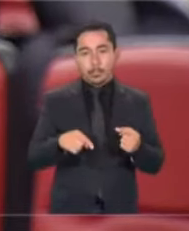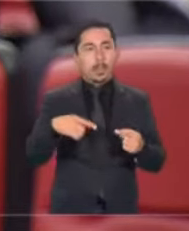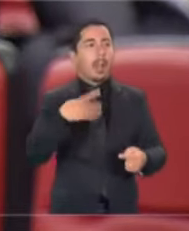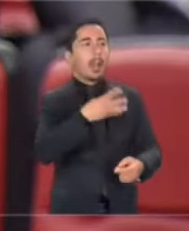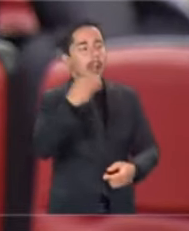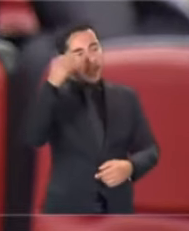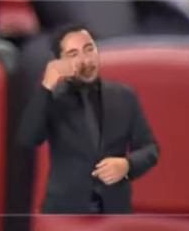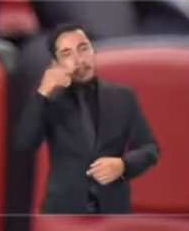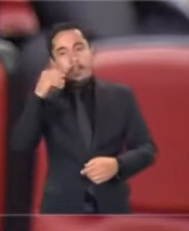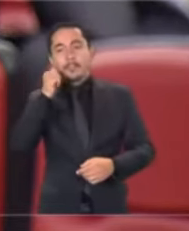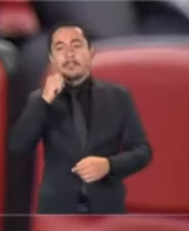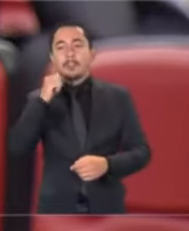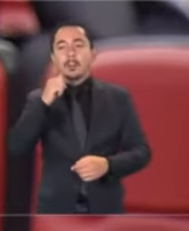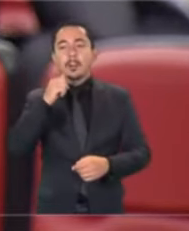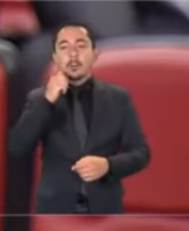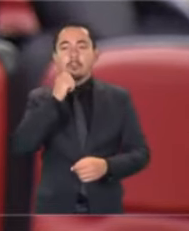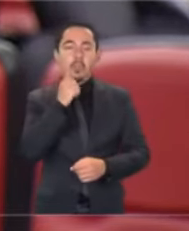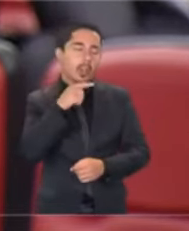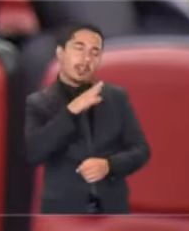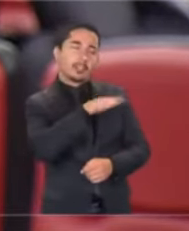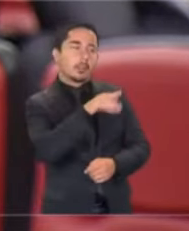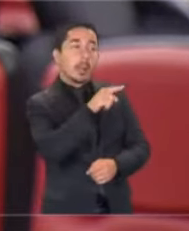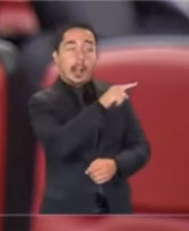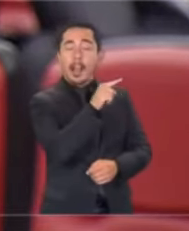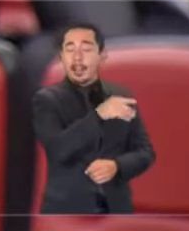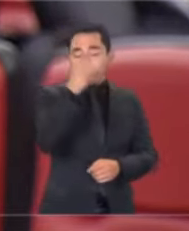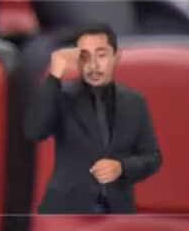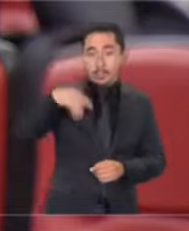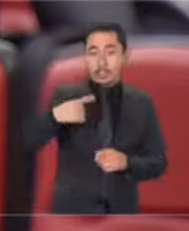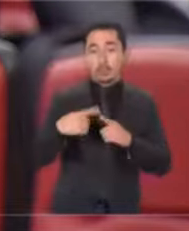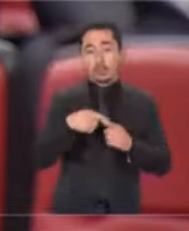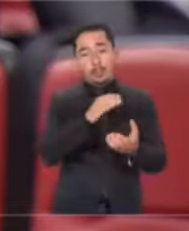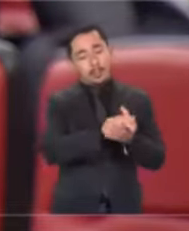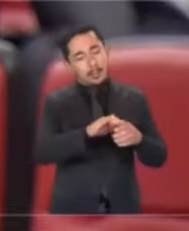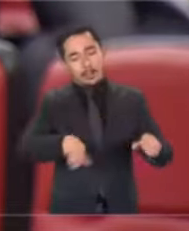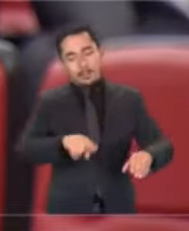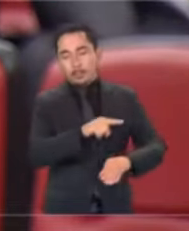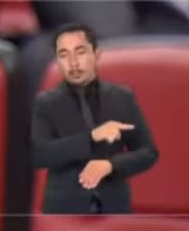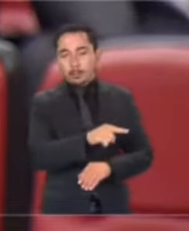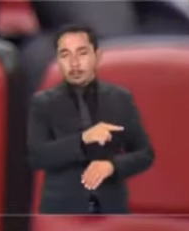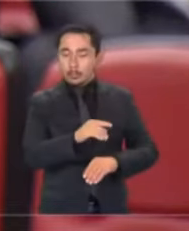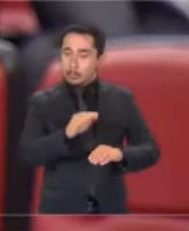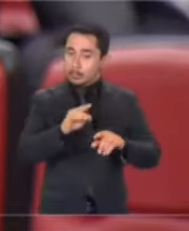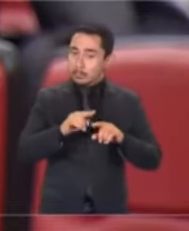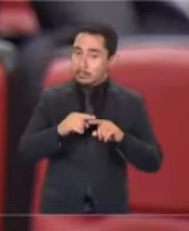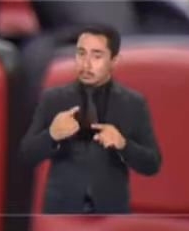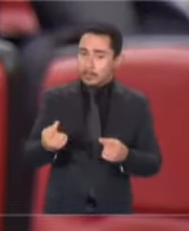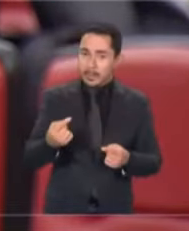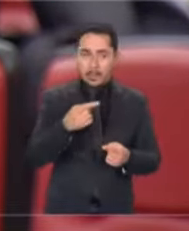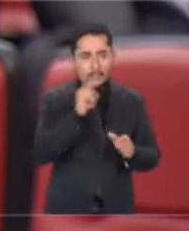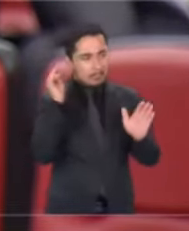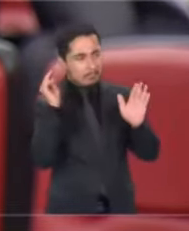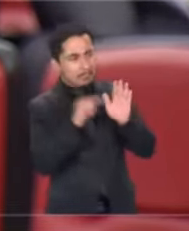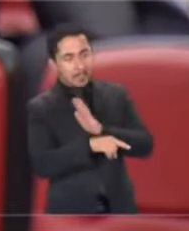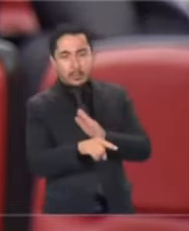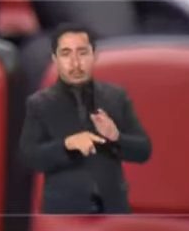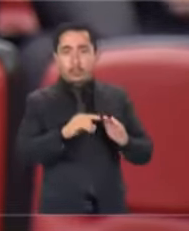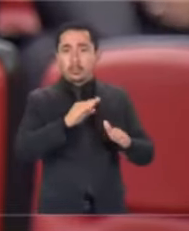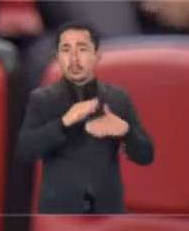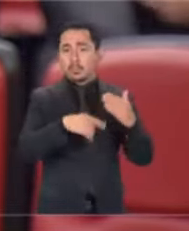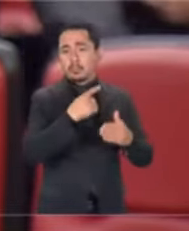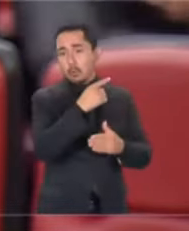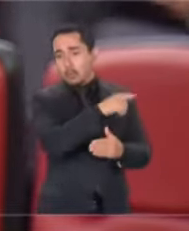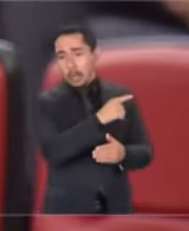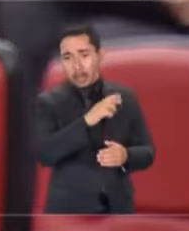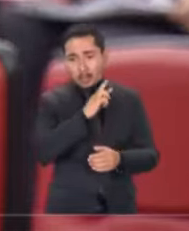campanha em razão do rompimento do vínculo conjugal com o senhor Rafael. Quando perguntada e inquirida pelo Ministério Público quando teria acontecido esse depoimento,